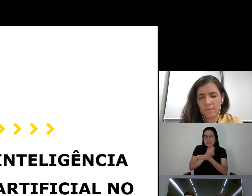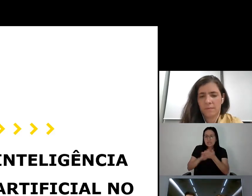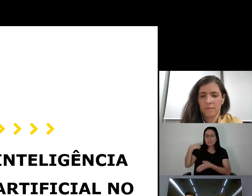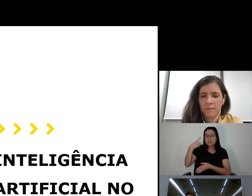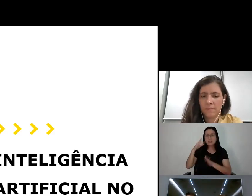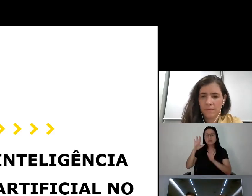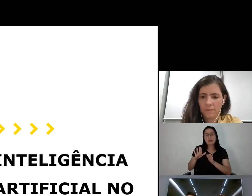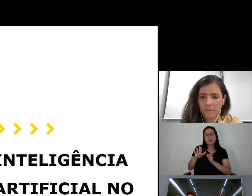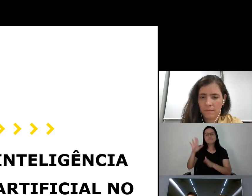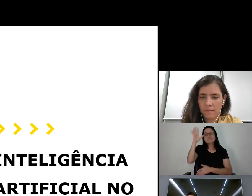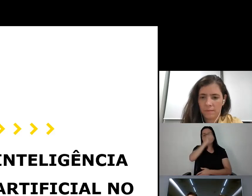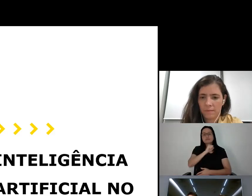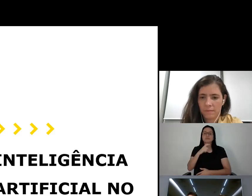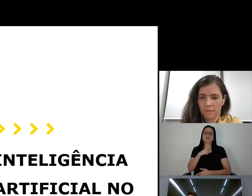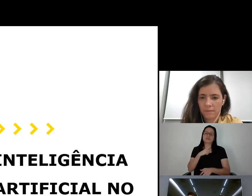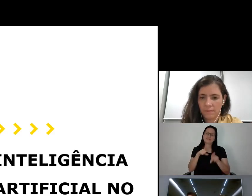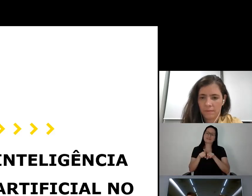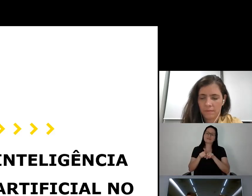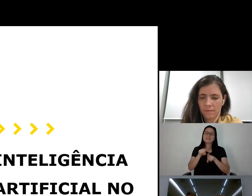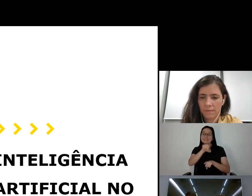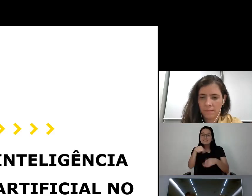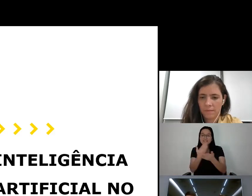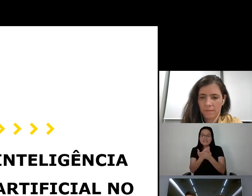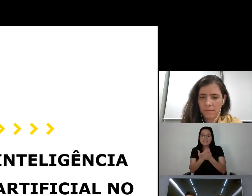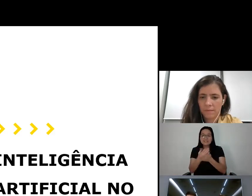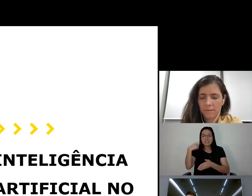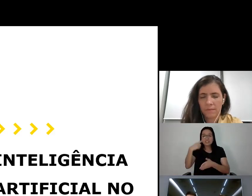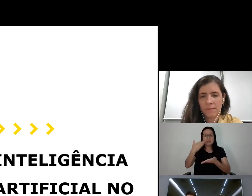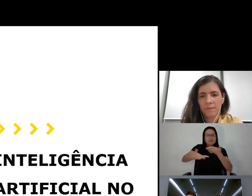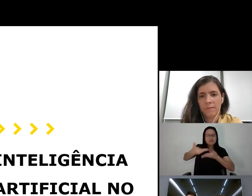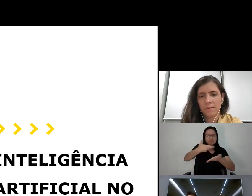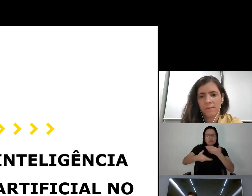fazem direito, aproveitem. A gente quer trocar ideia com vocês,